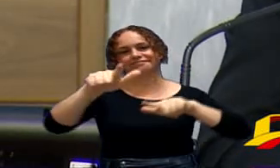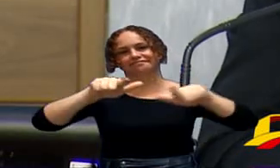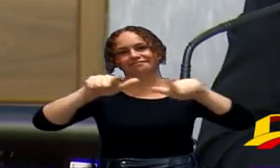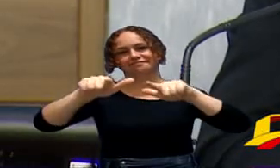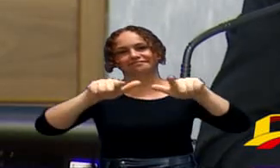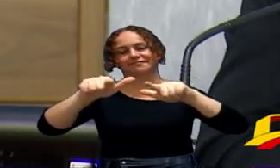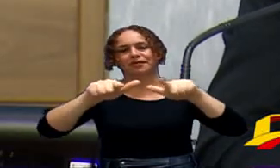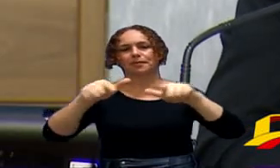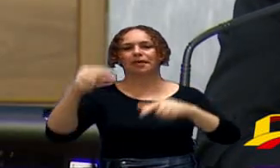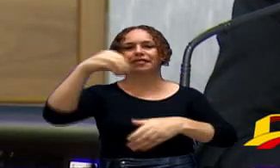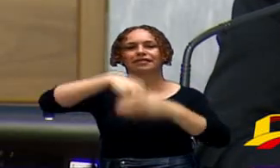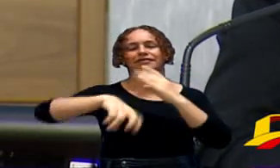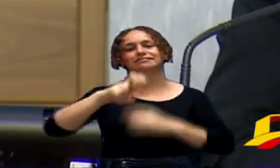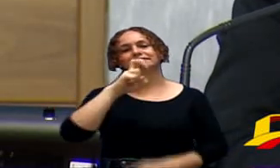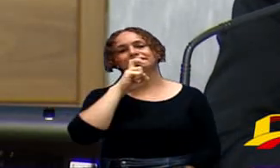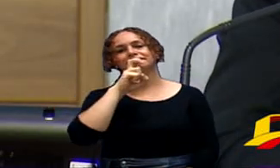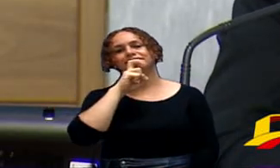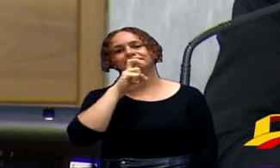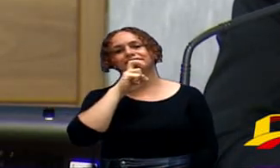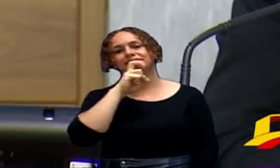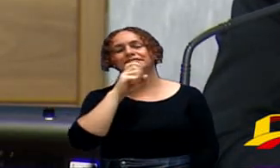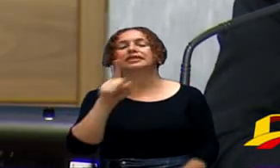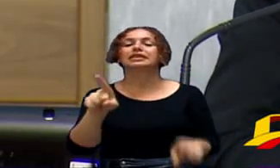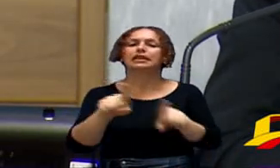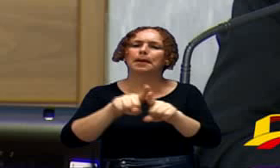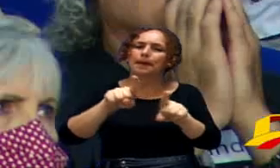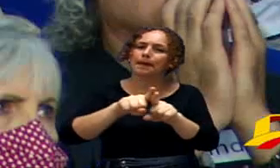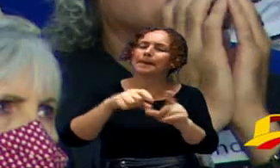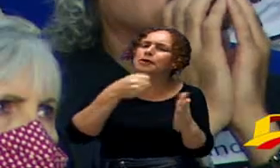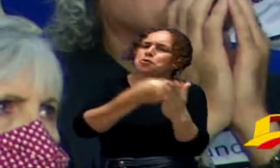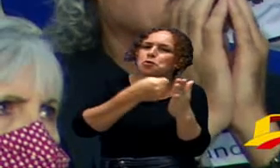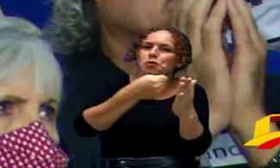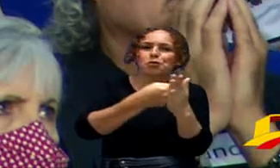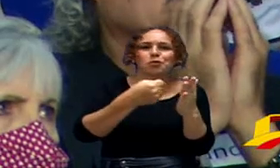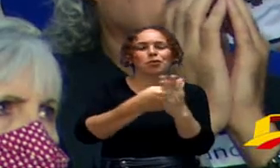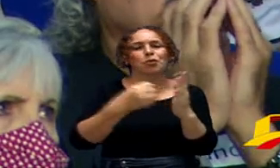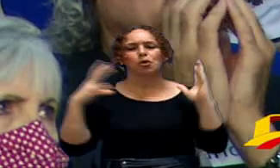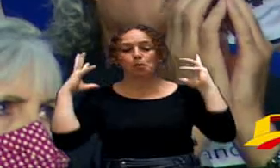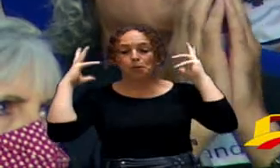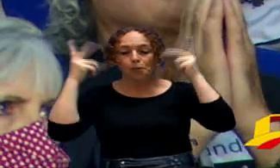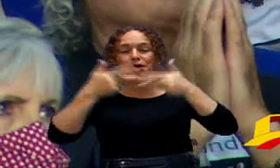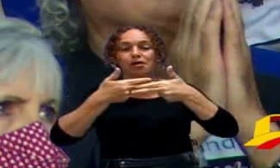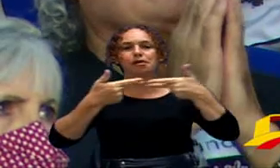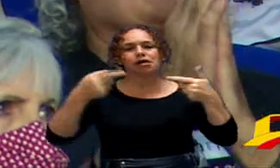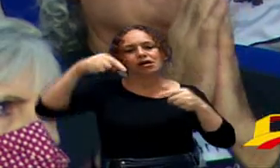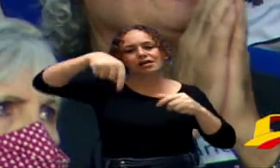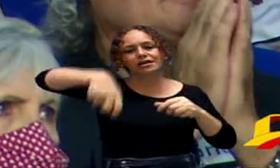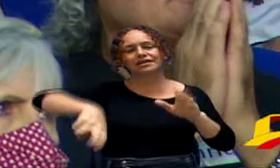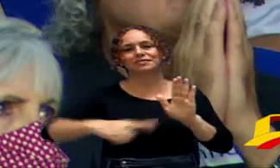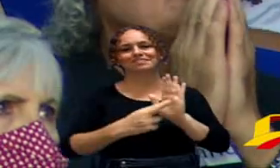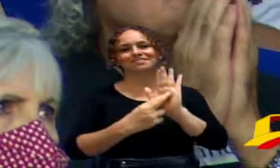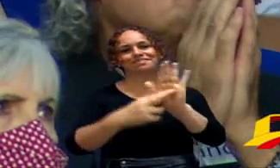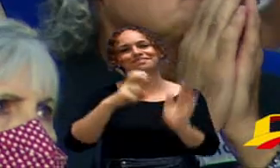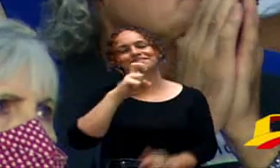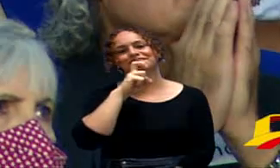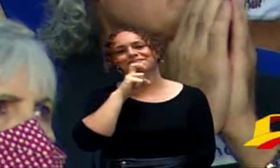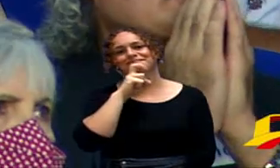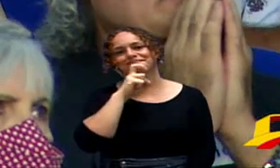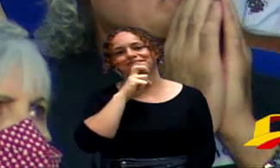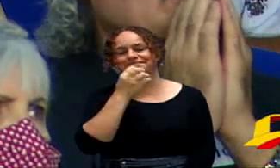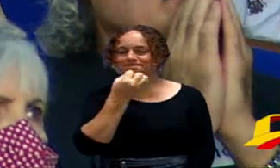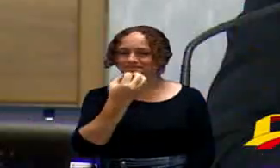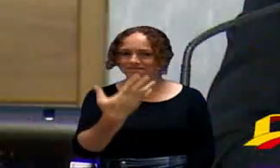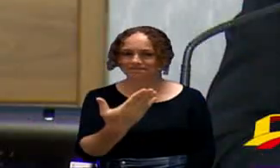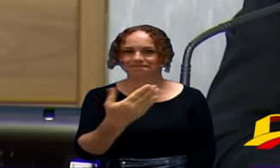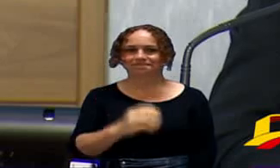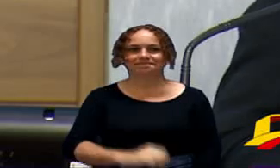que faz por Sorocaba também luta pela causa animal em Sorocaba. Parabéns a vocês que aqui representam e representam bem, viu? Quero